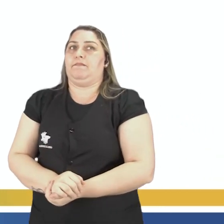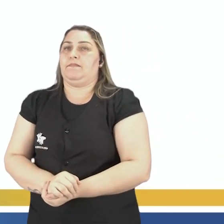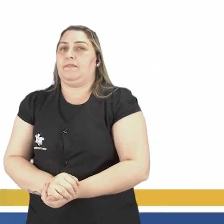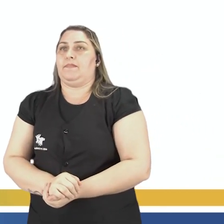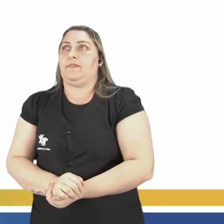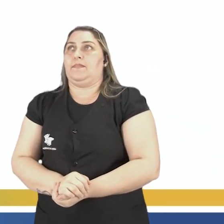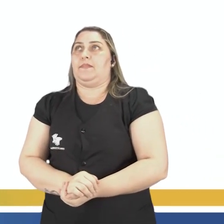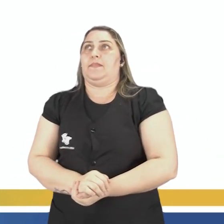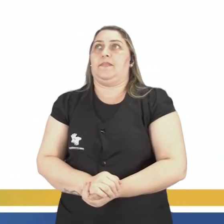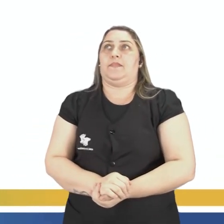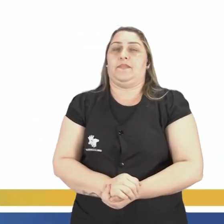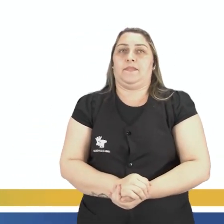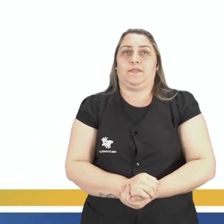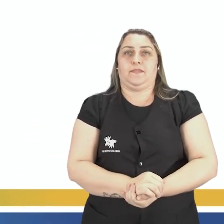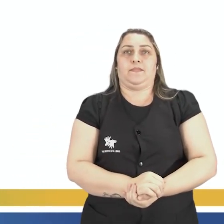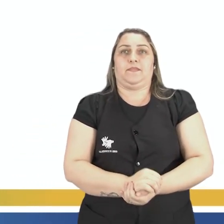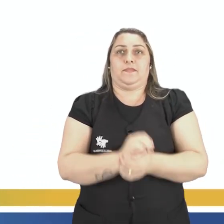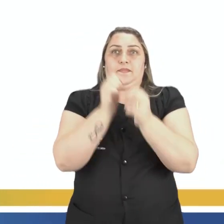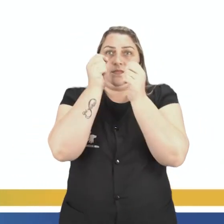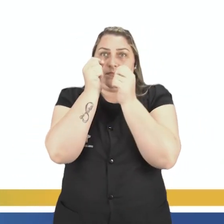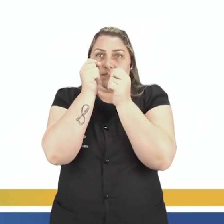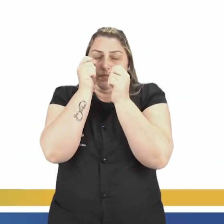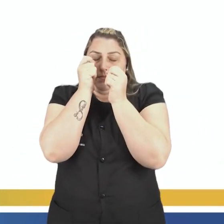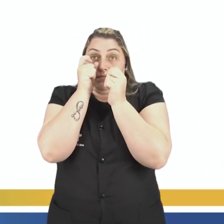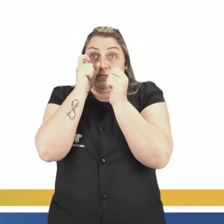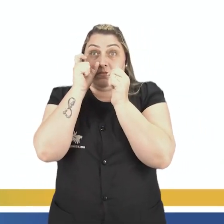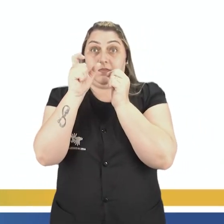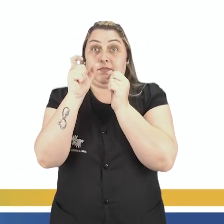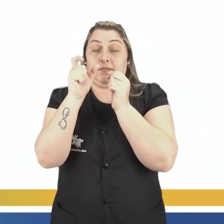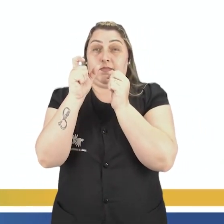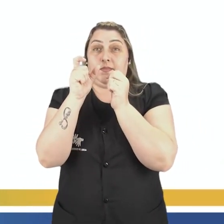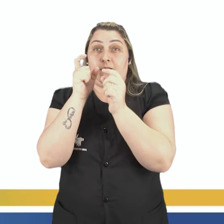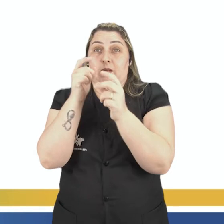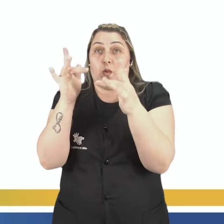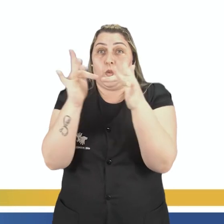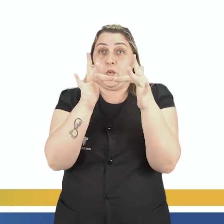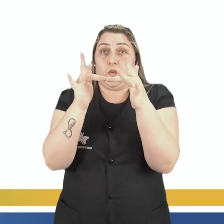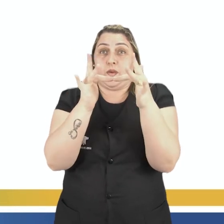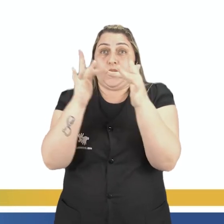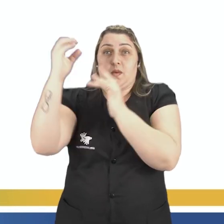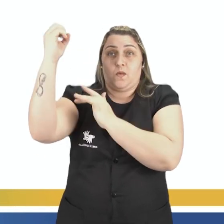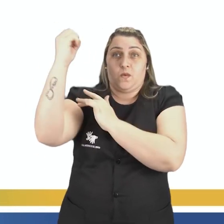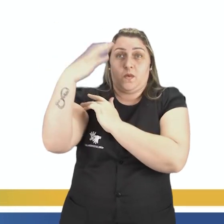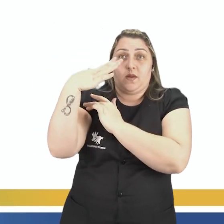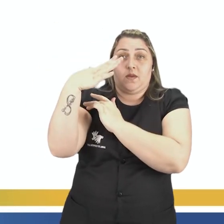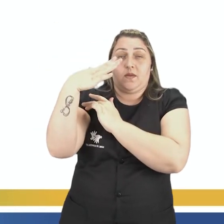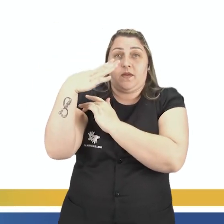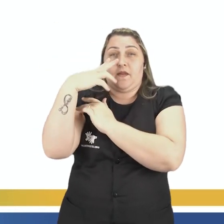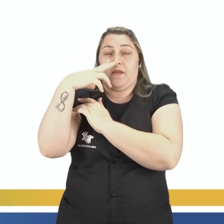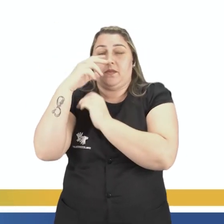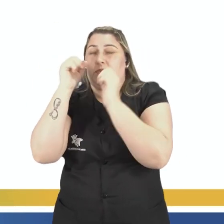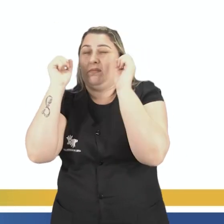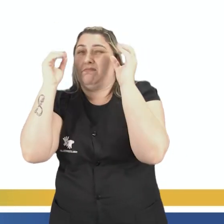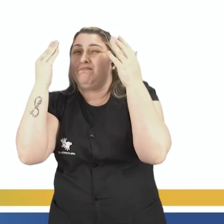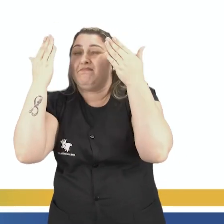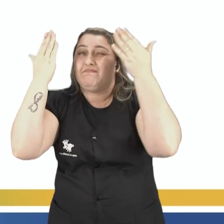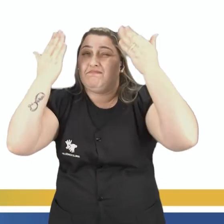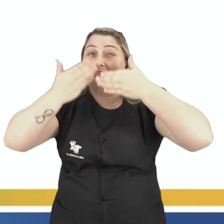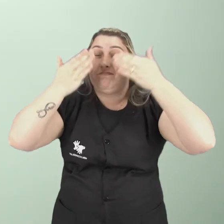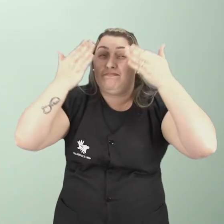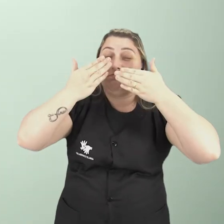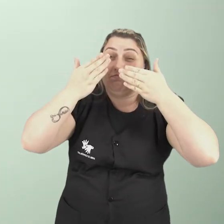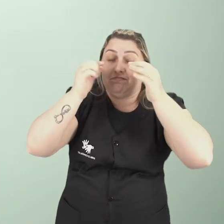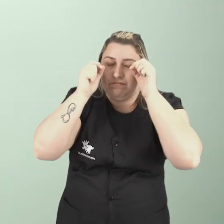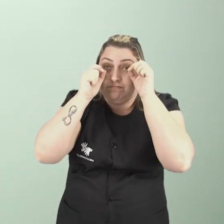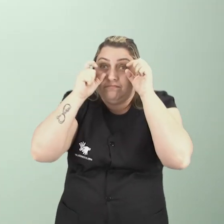ela dilata ao entrar em contato com a luz. Então, se você está na claridade, ela